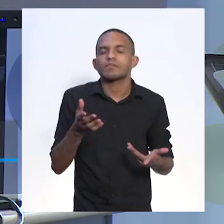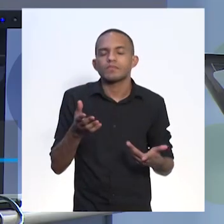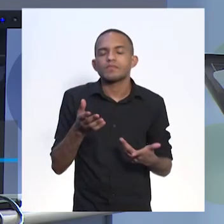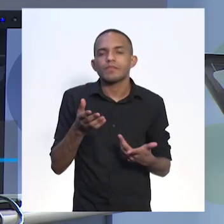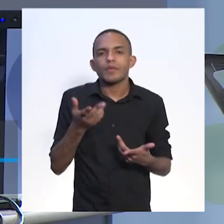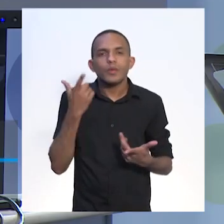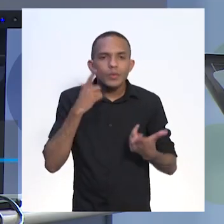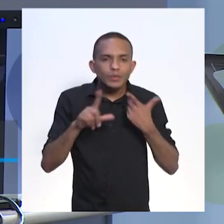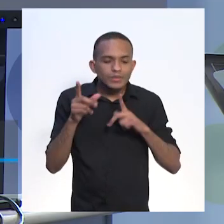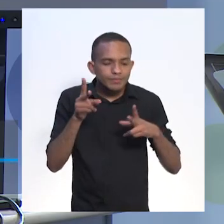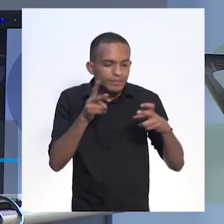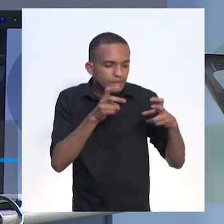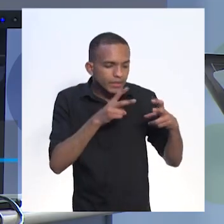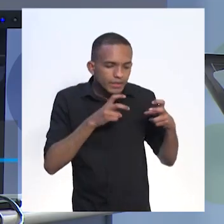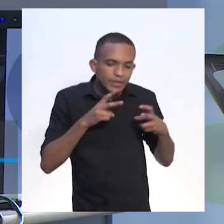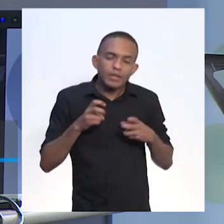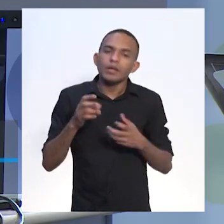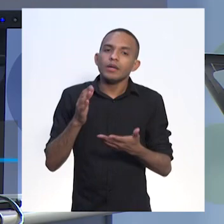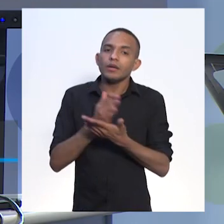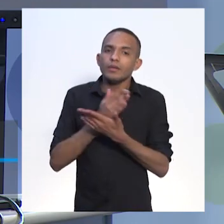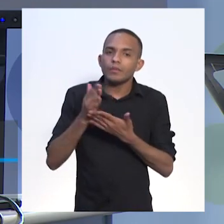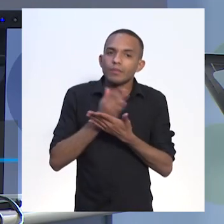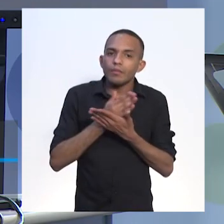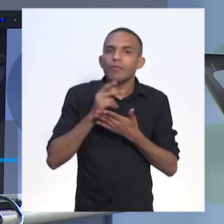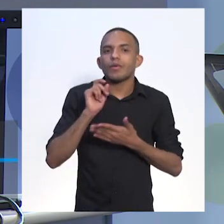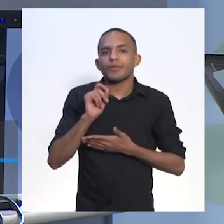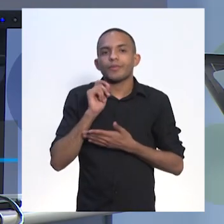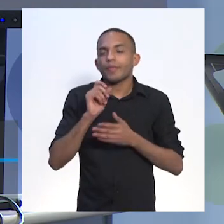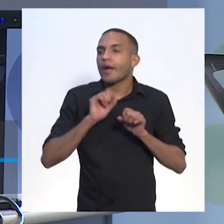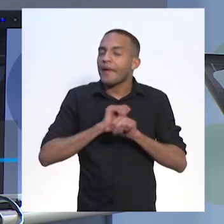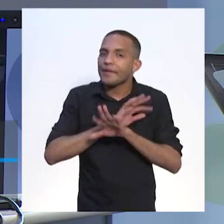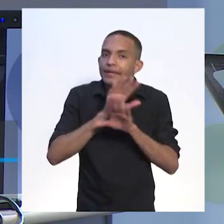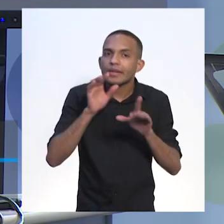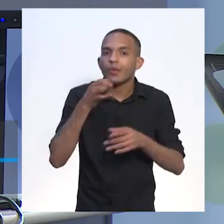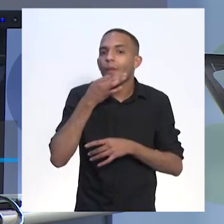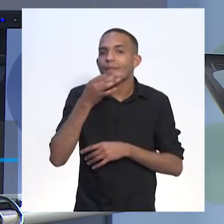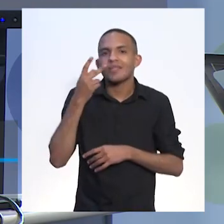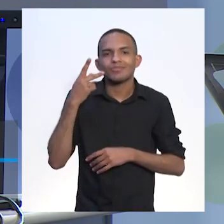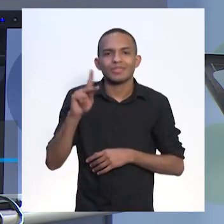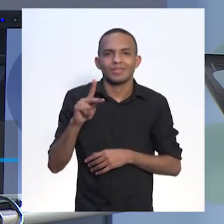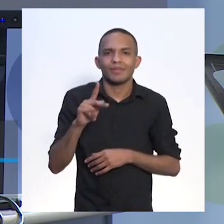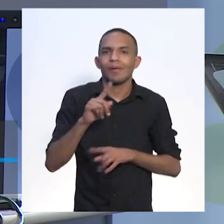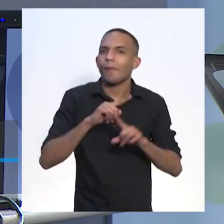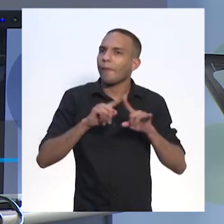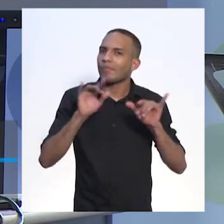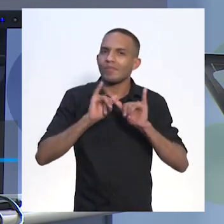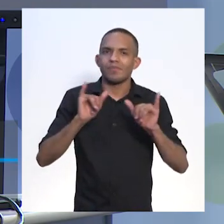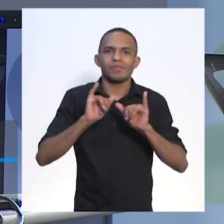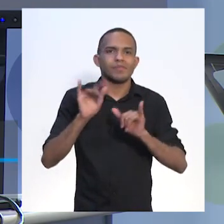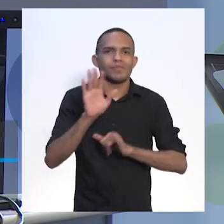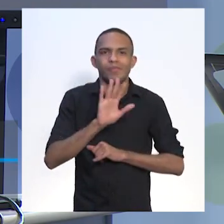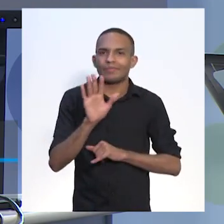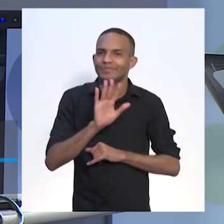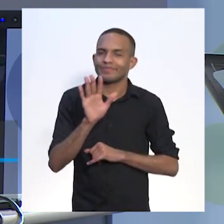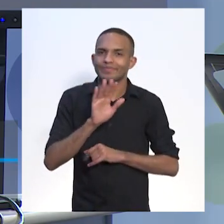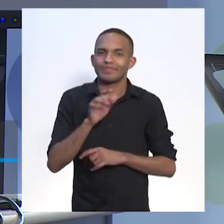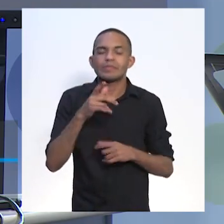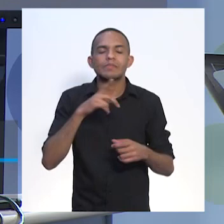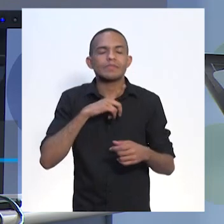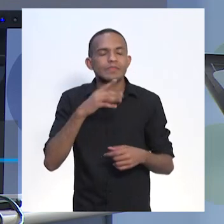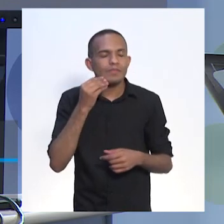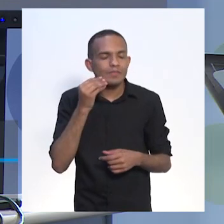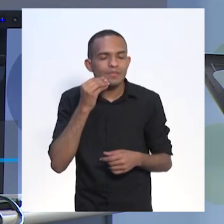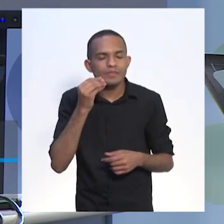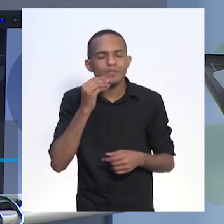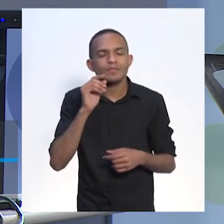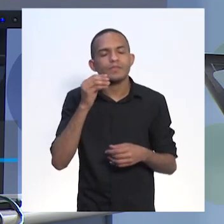a gente consegue ver, às vezes, implícito a opinião deles. Na notícia, não. Ele tenta retratar exatamente o